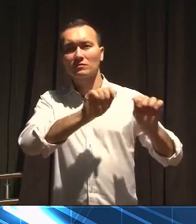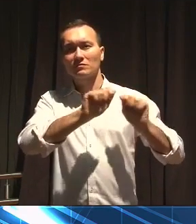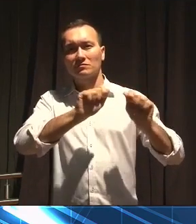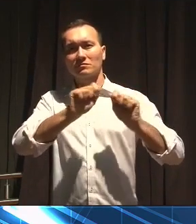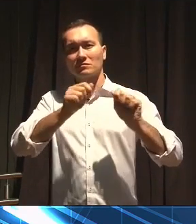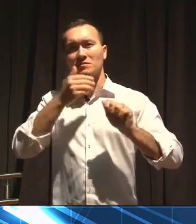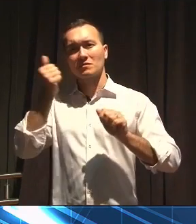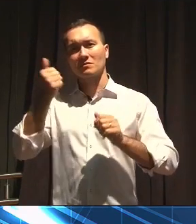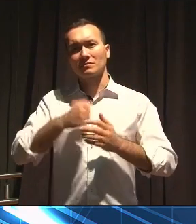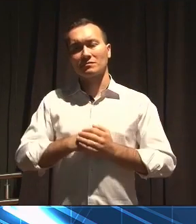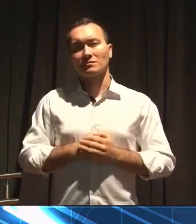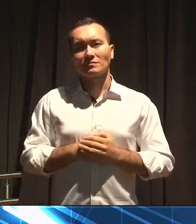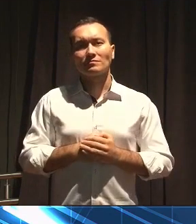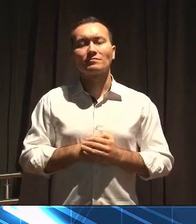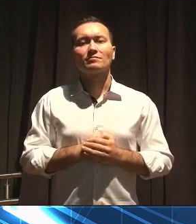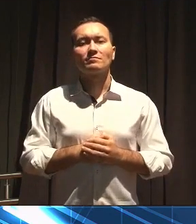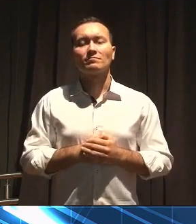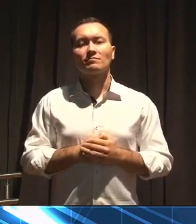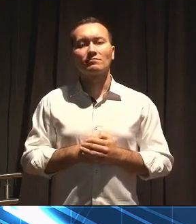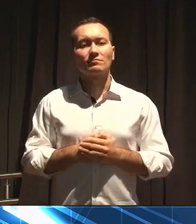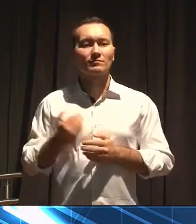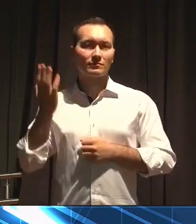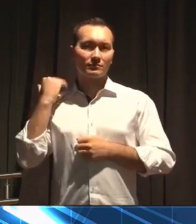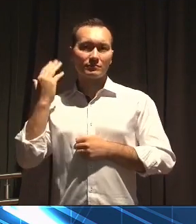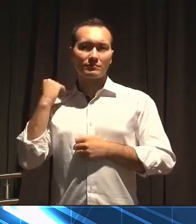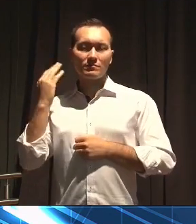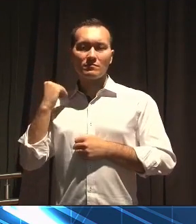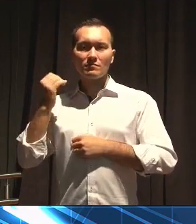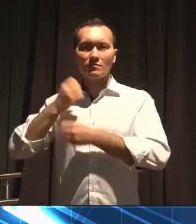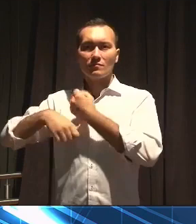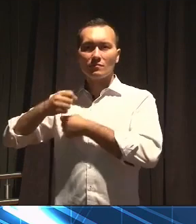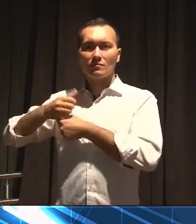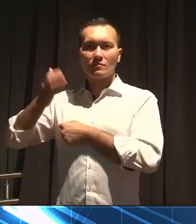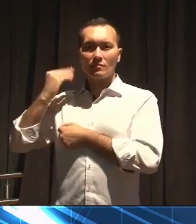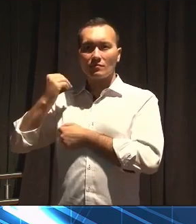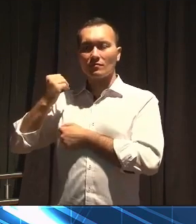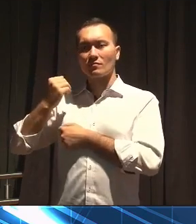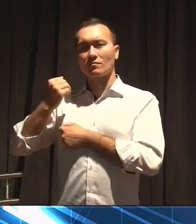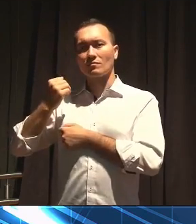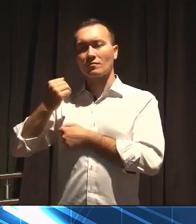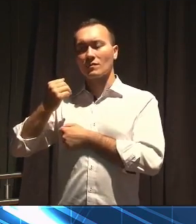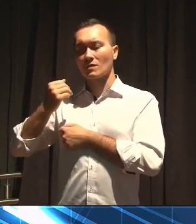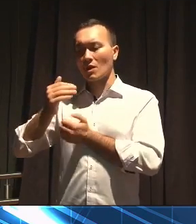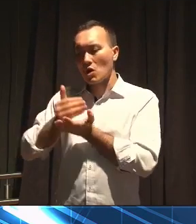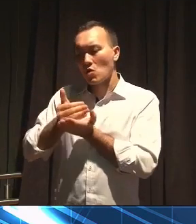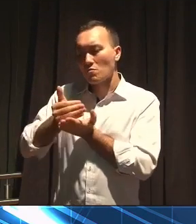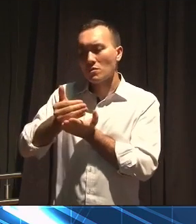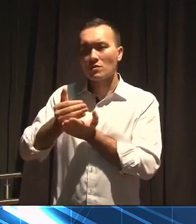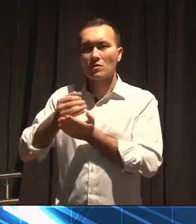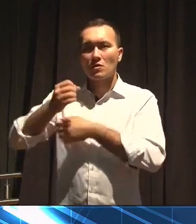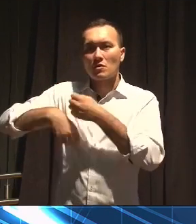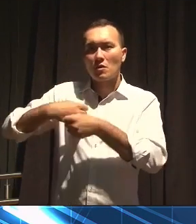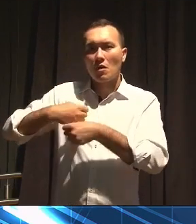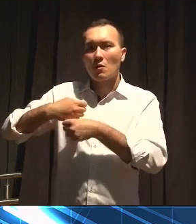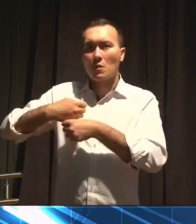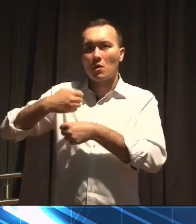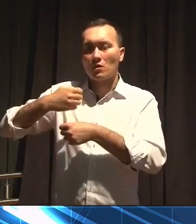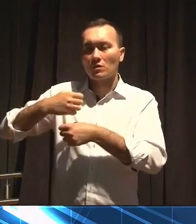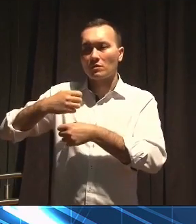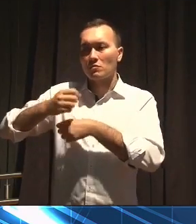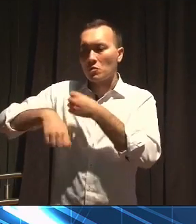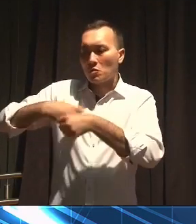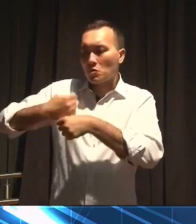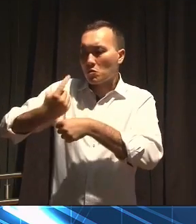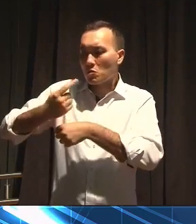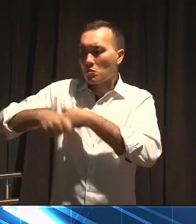Bom, então, como eu falei, até nos primeiros anos ali nós sofremos bastante, principalmente nos 2 primeiros, e nós começamos a adotar e olhar um pouquinho